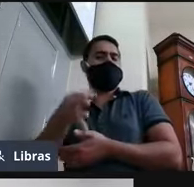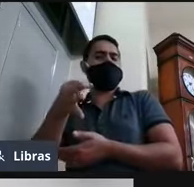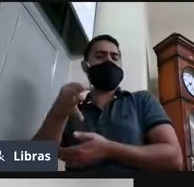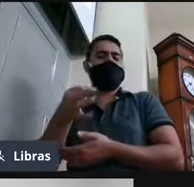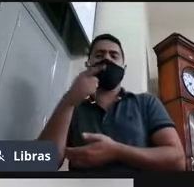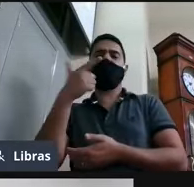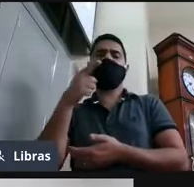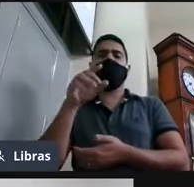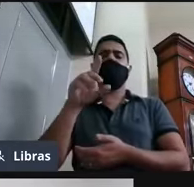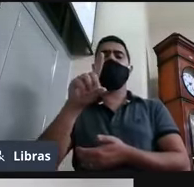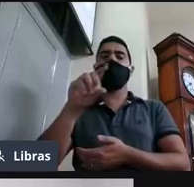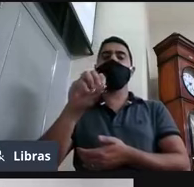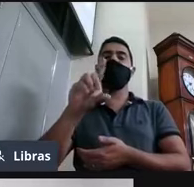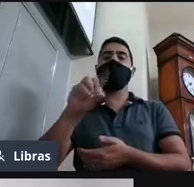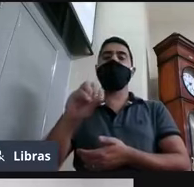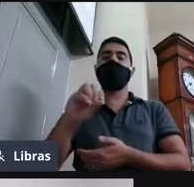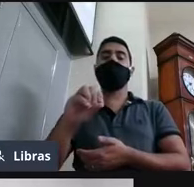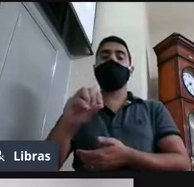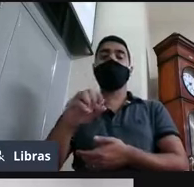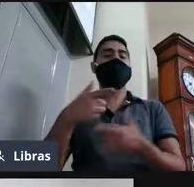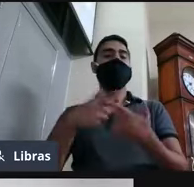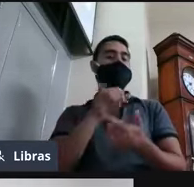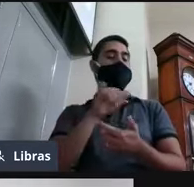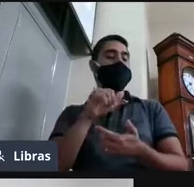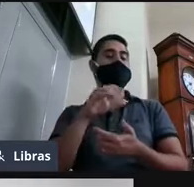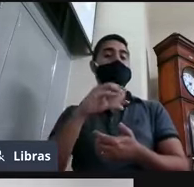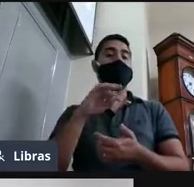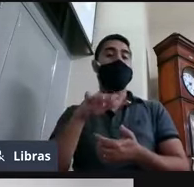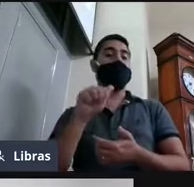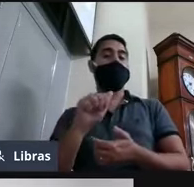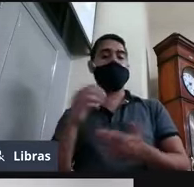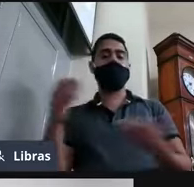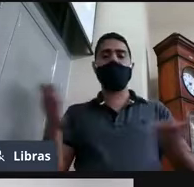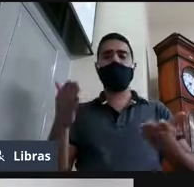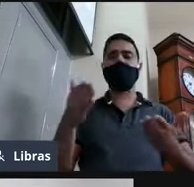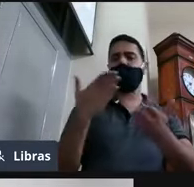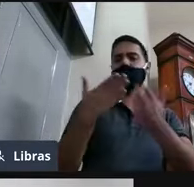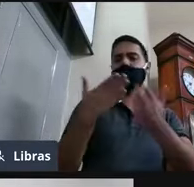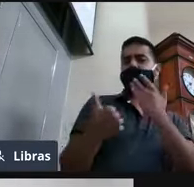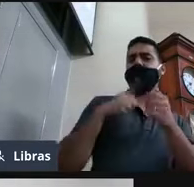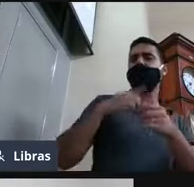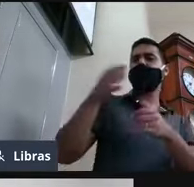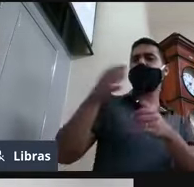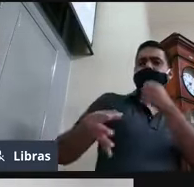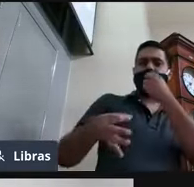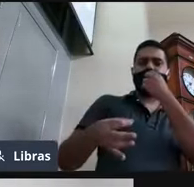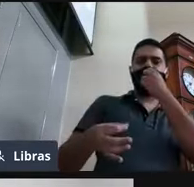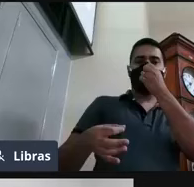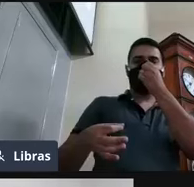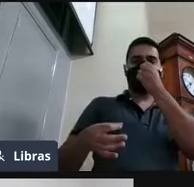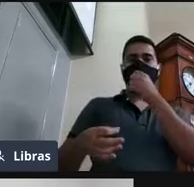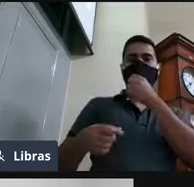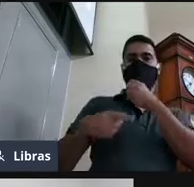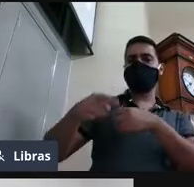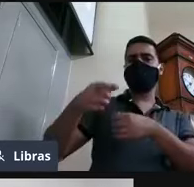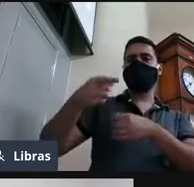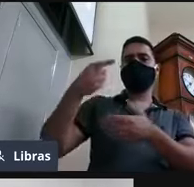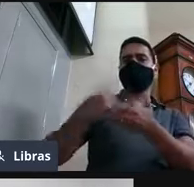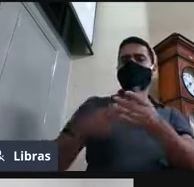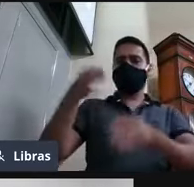nenhum dolo, até porque se essas contas aqui hoje fossem derrotadas, tenho certeza que o prefeito entrando na justiça, ele